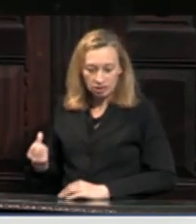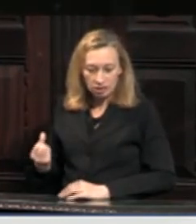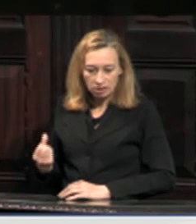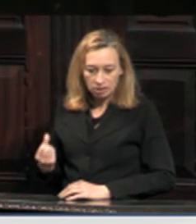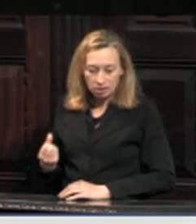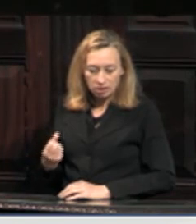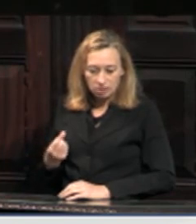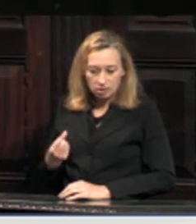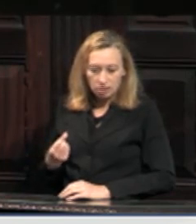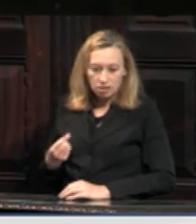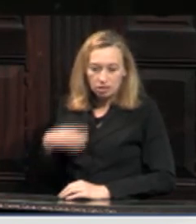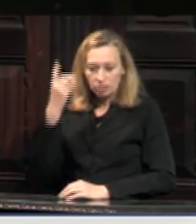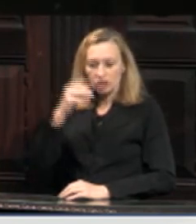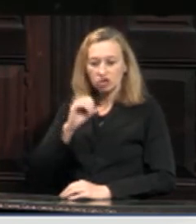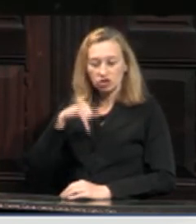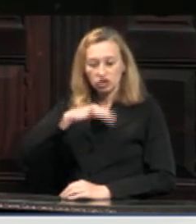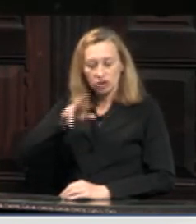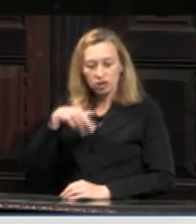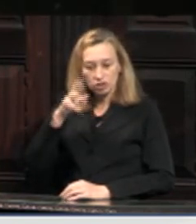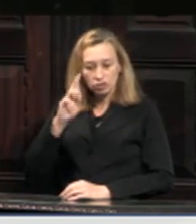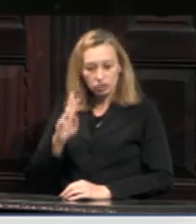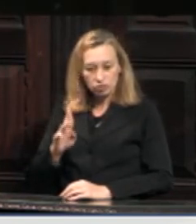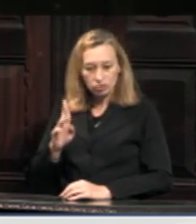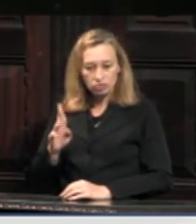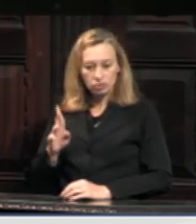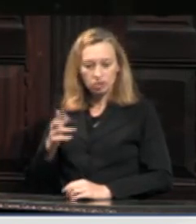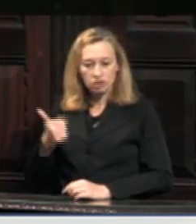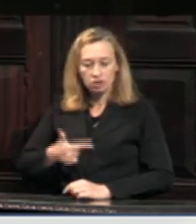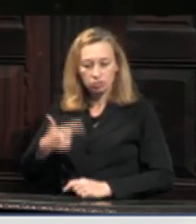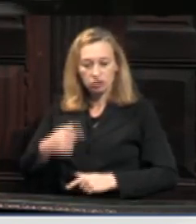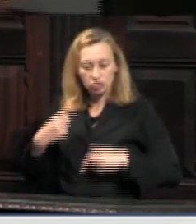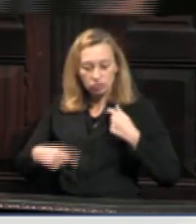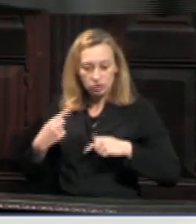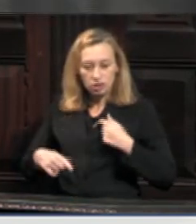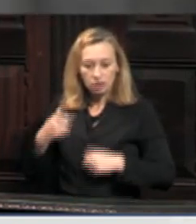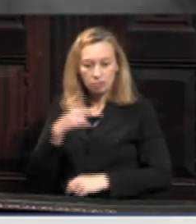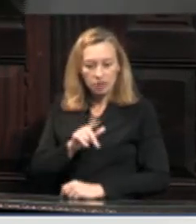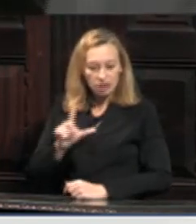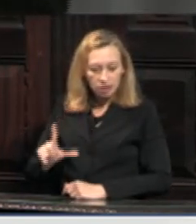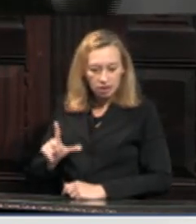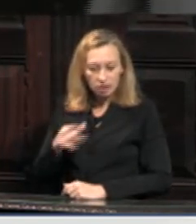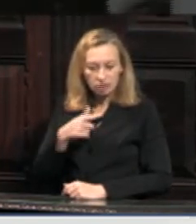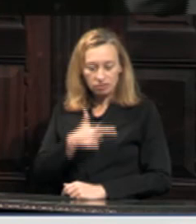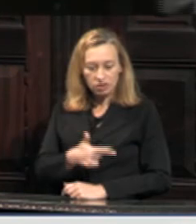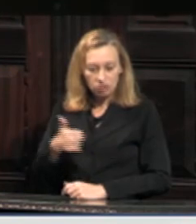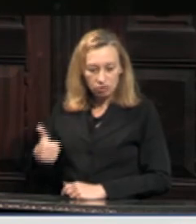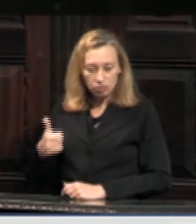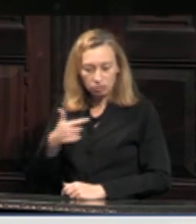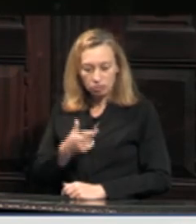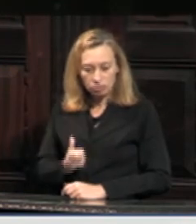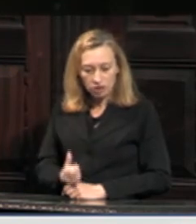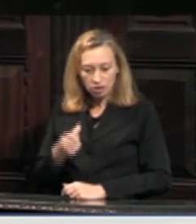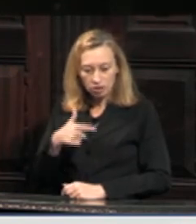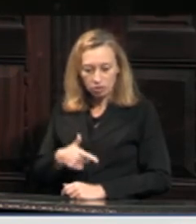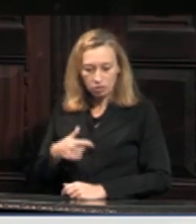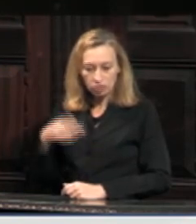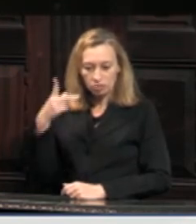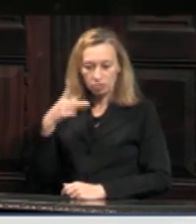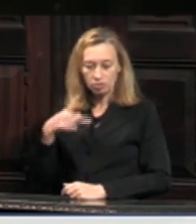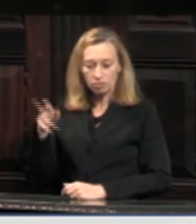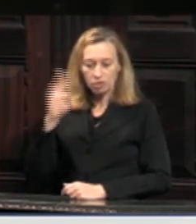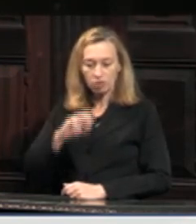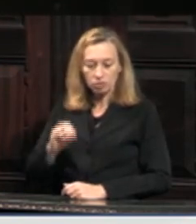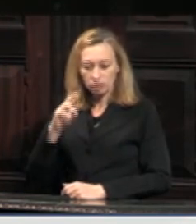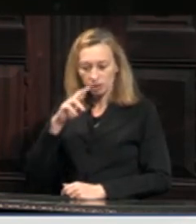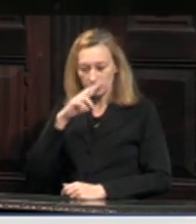Jânio Mendes. Em segunda discussão, PL 3162-2017, autoria do deputado Paulo Ramos.